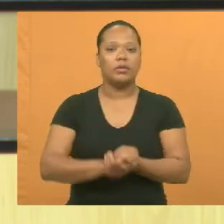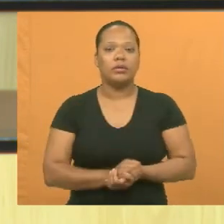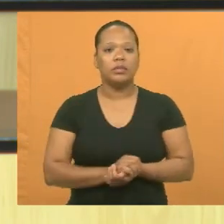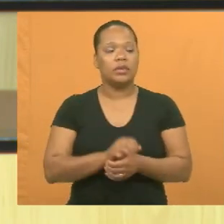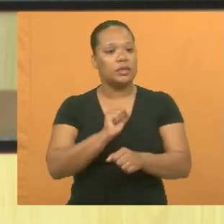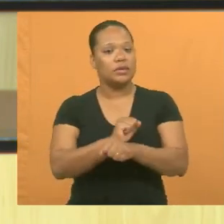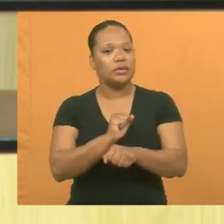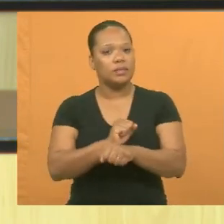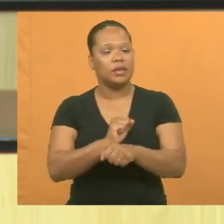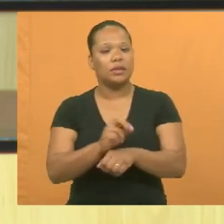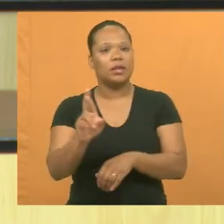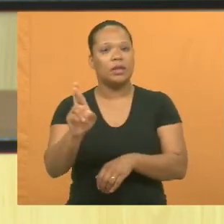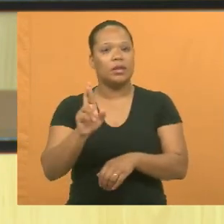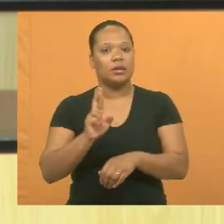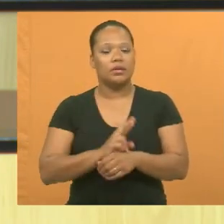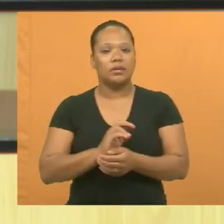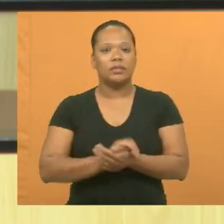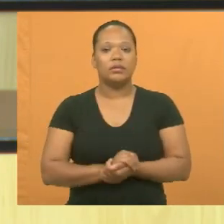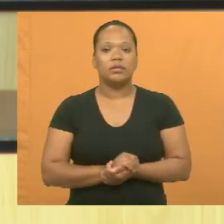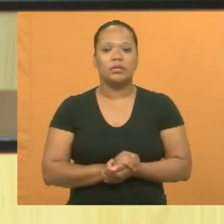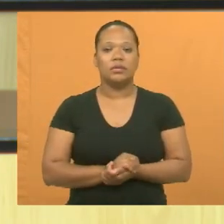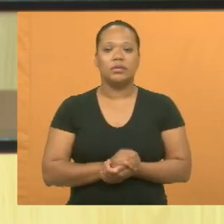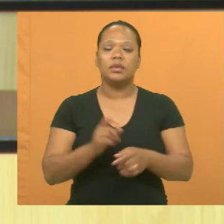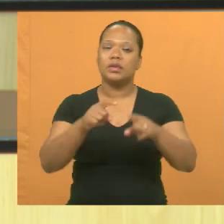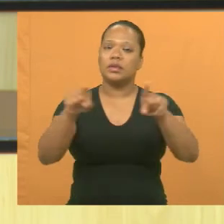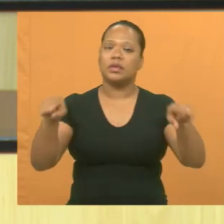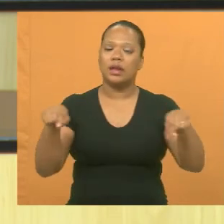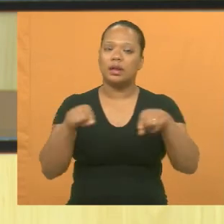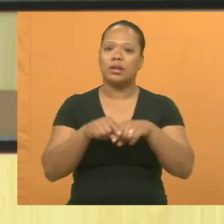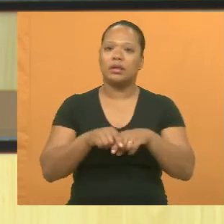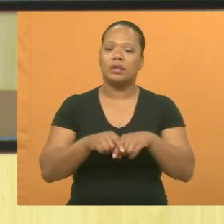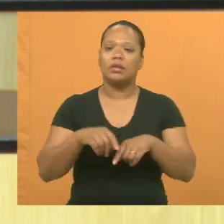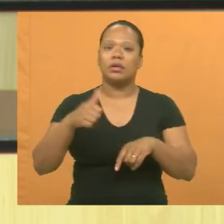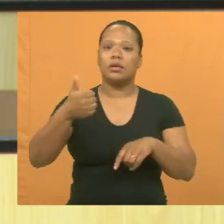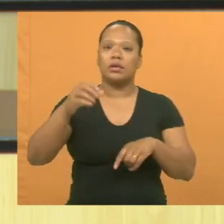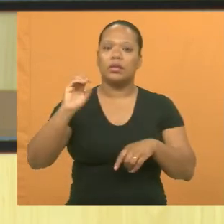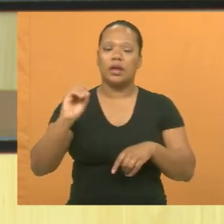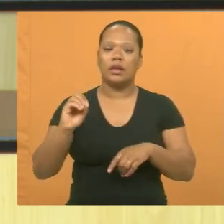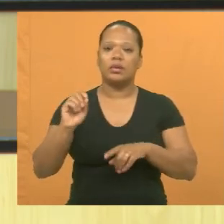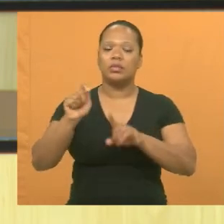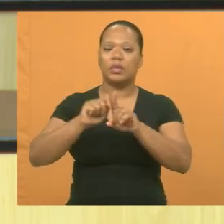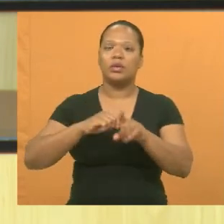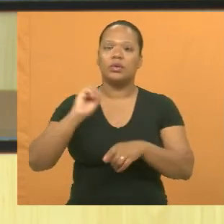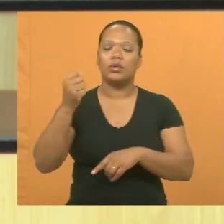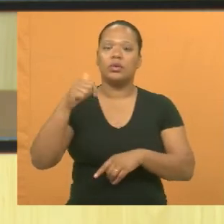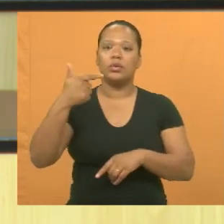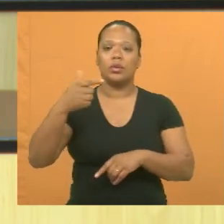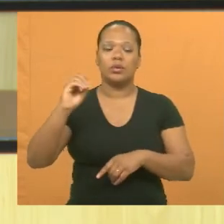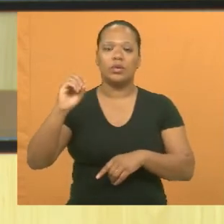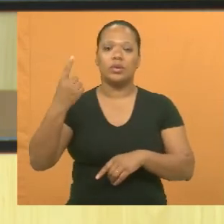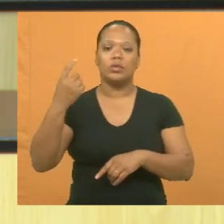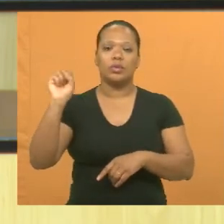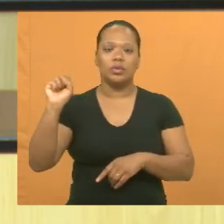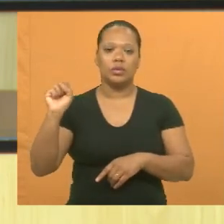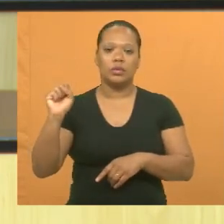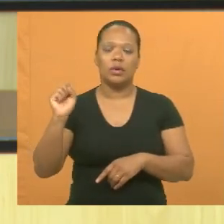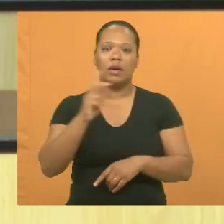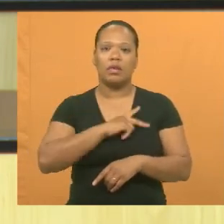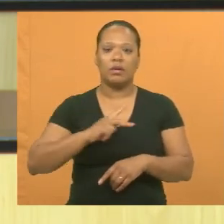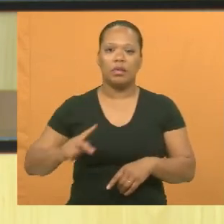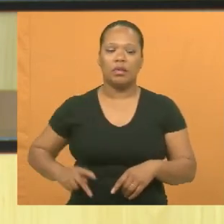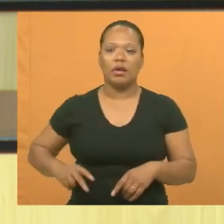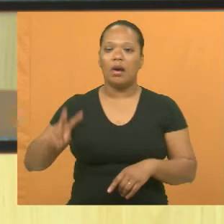Aguarde manifestação, subscrevo. Sala das Sessões, 10 de outubro de 2018. Autoria,